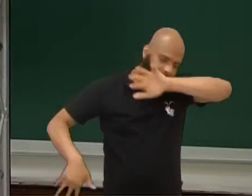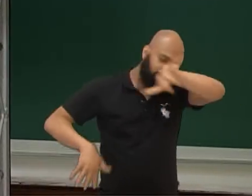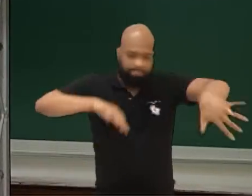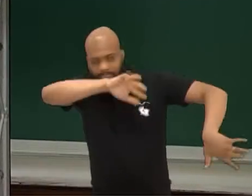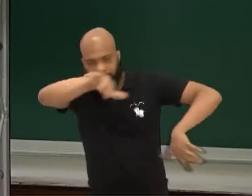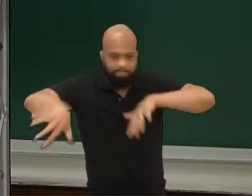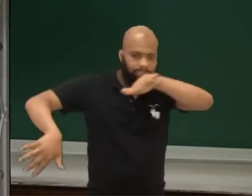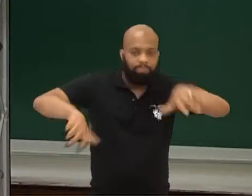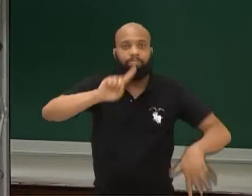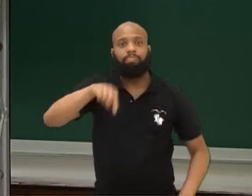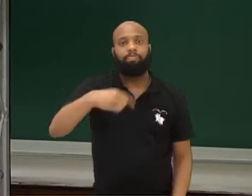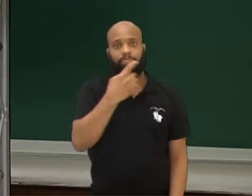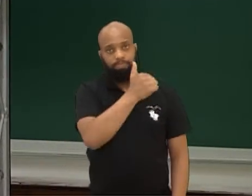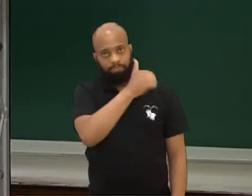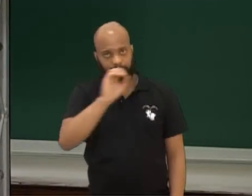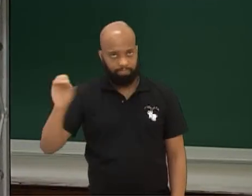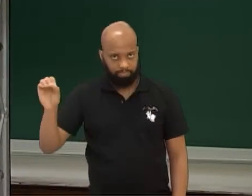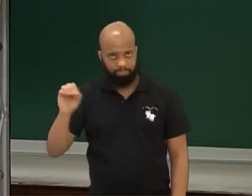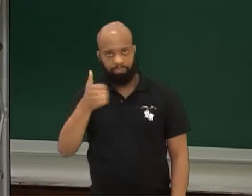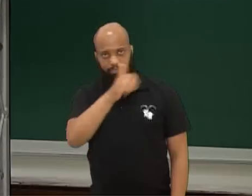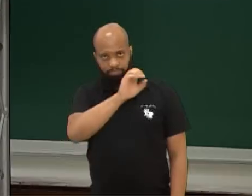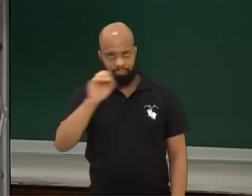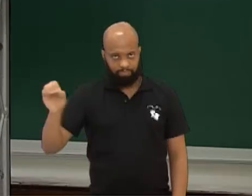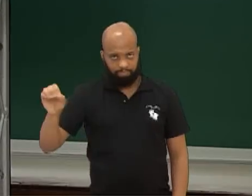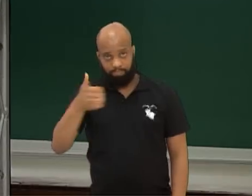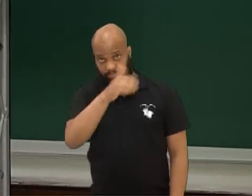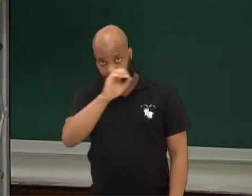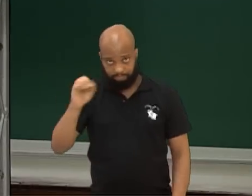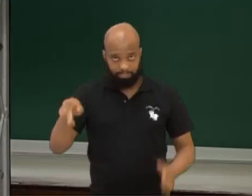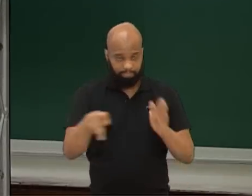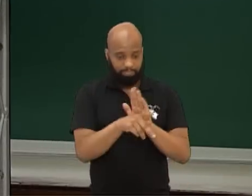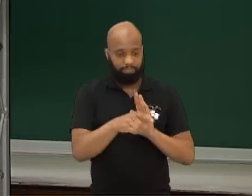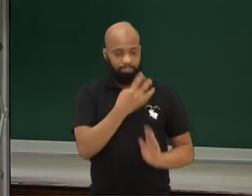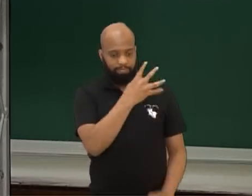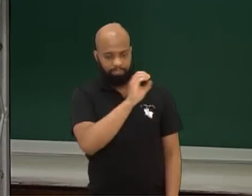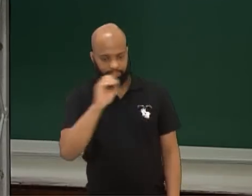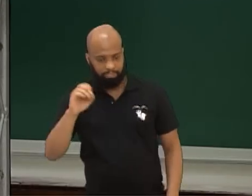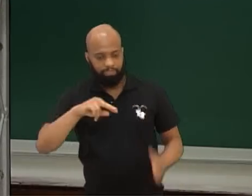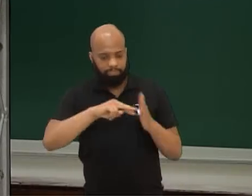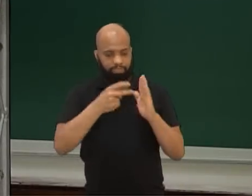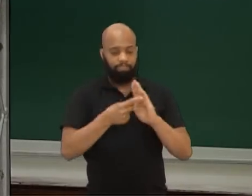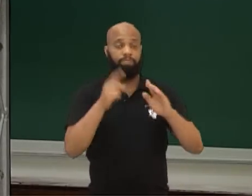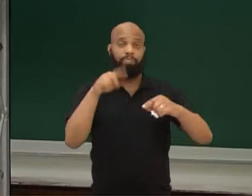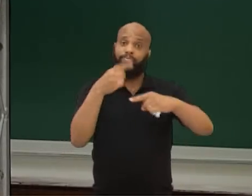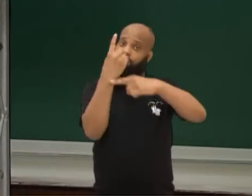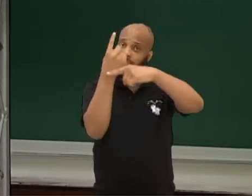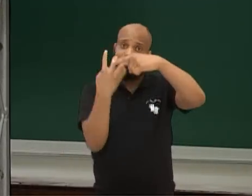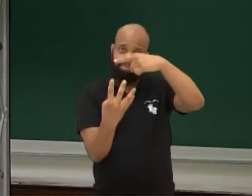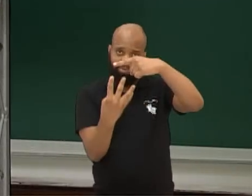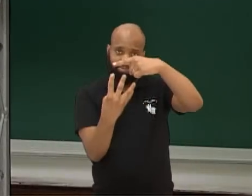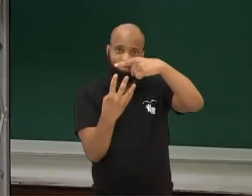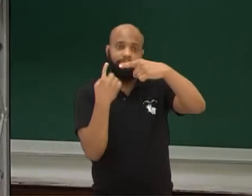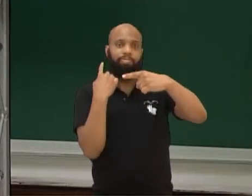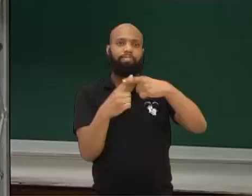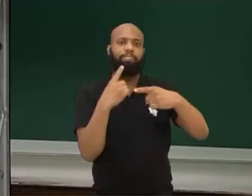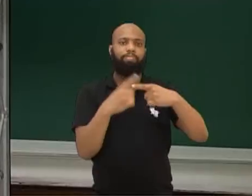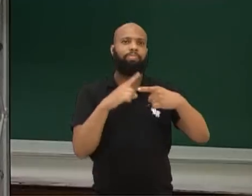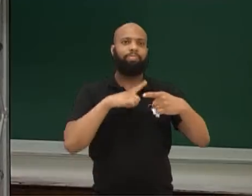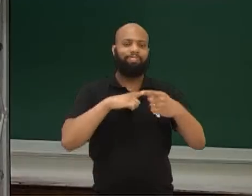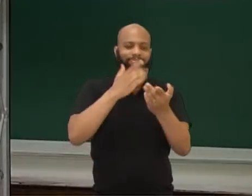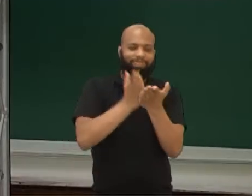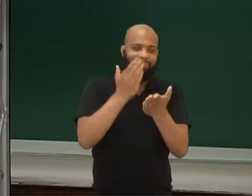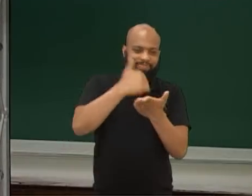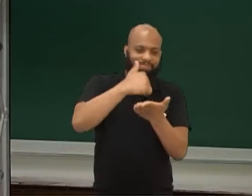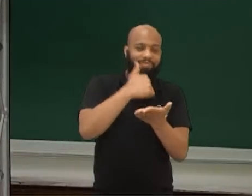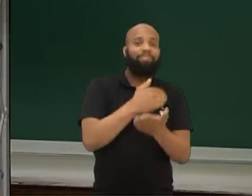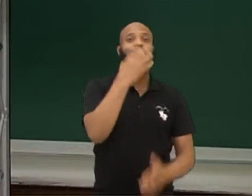a natação é 100. 100 de 400. Isso é a mesma coisa que um quarto. Quarta parte. Vocês lembram